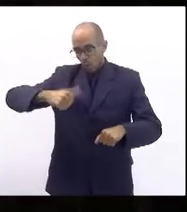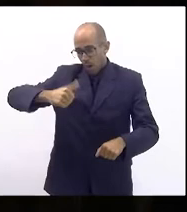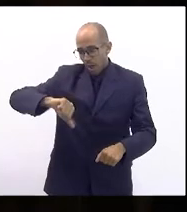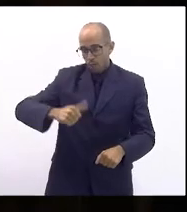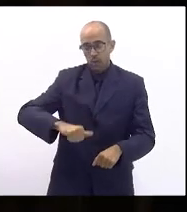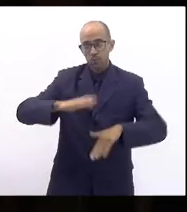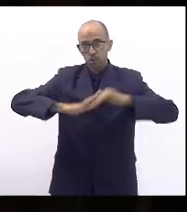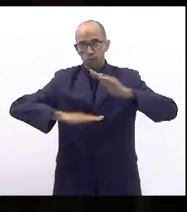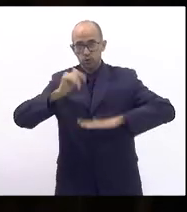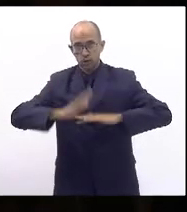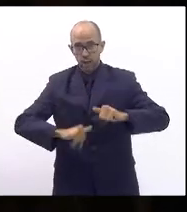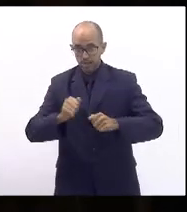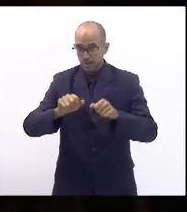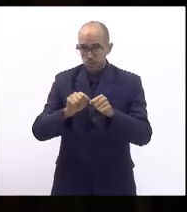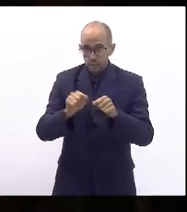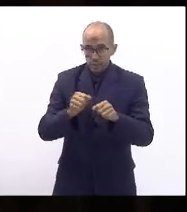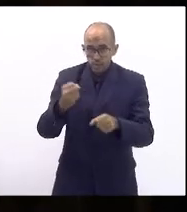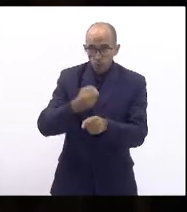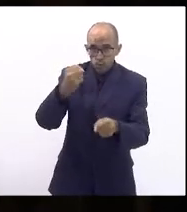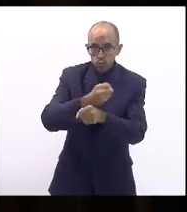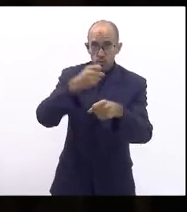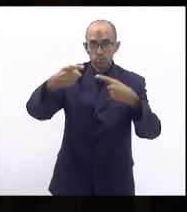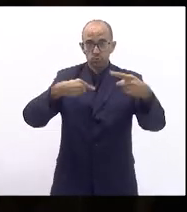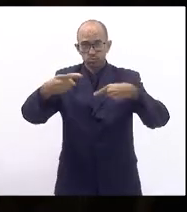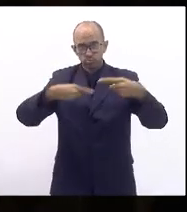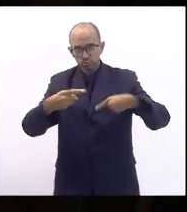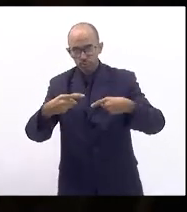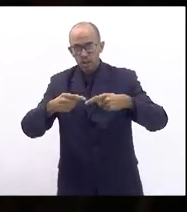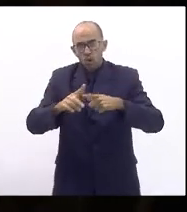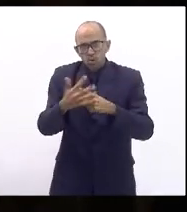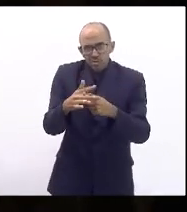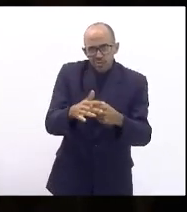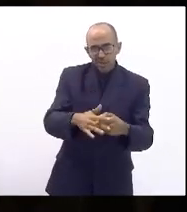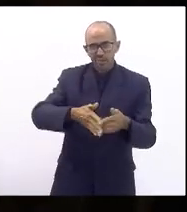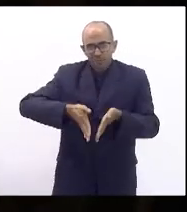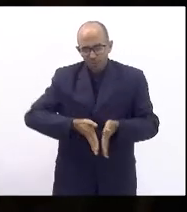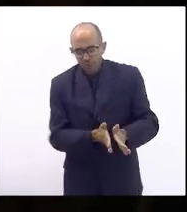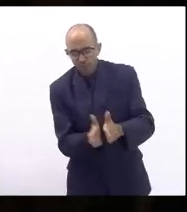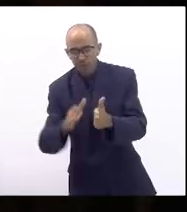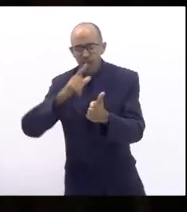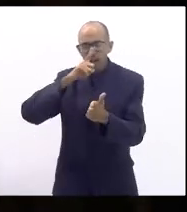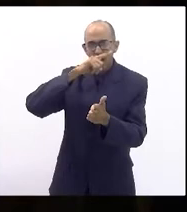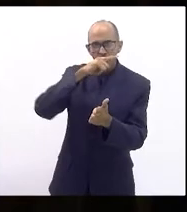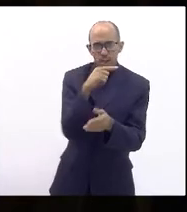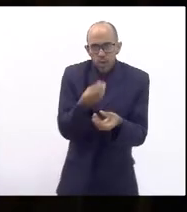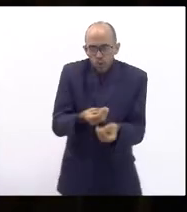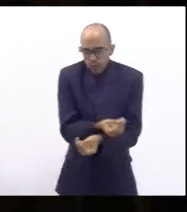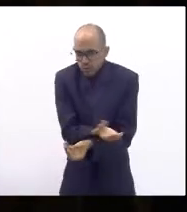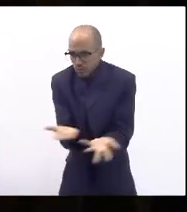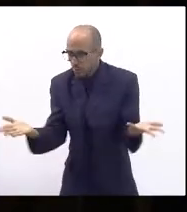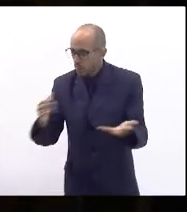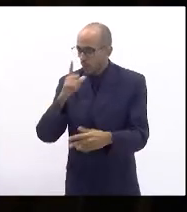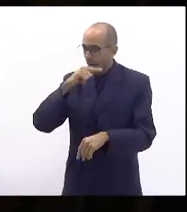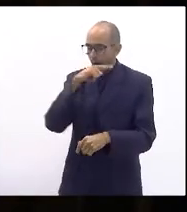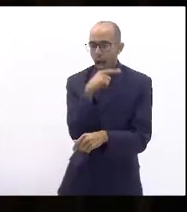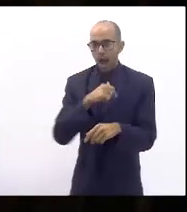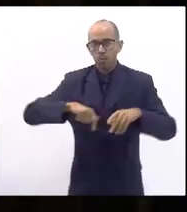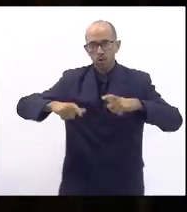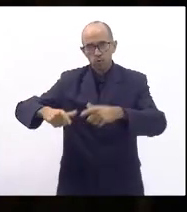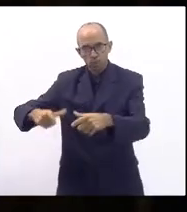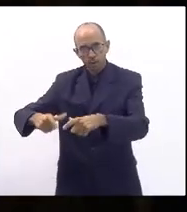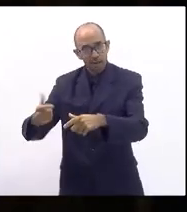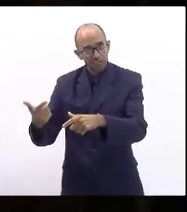abrindo estradas e ferrovias revitalizando Rios perfurando Poços e distribuindo Águas no semiárido